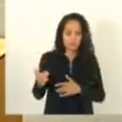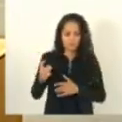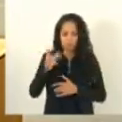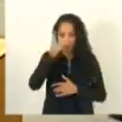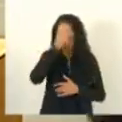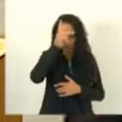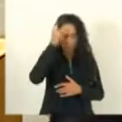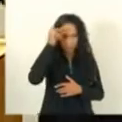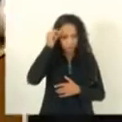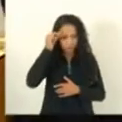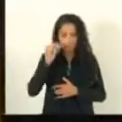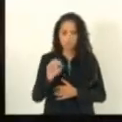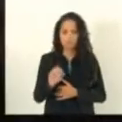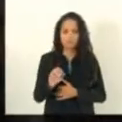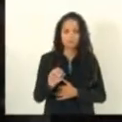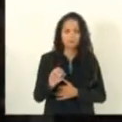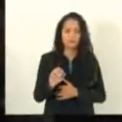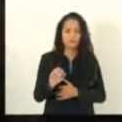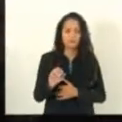Itaguaçu, que